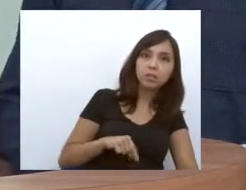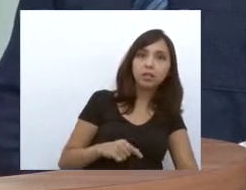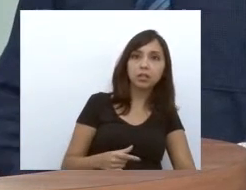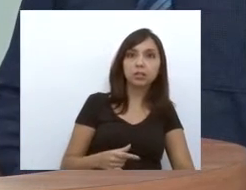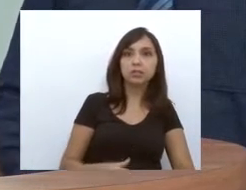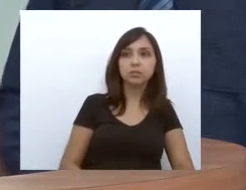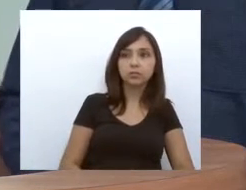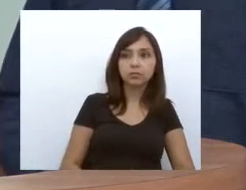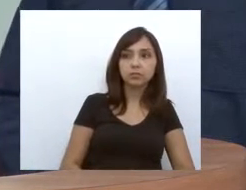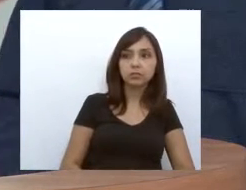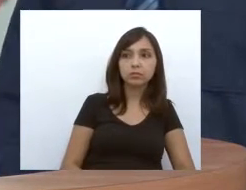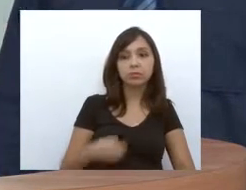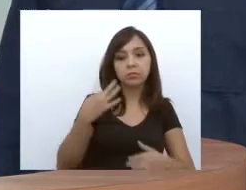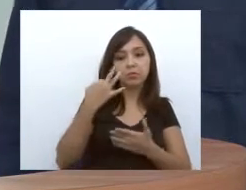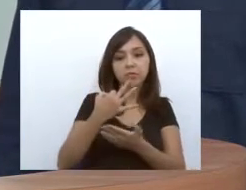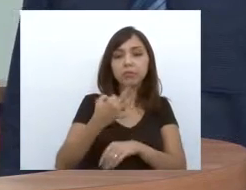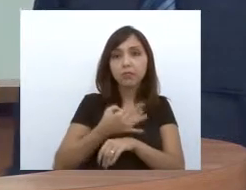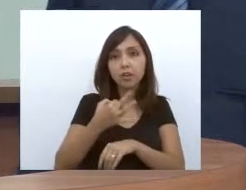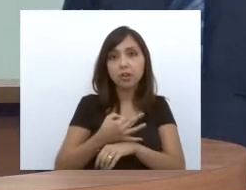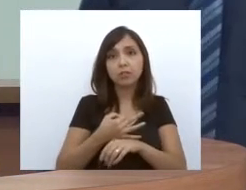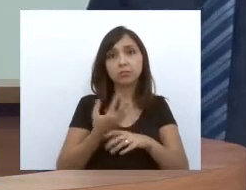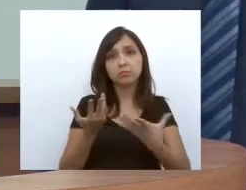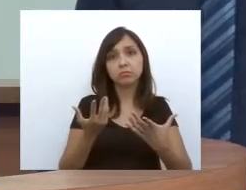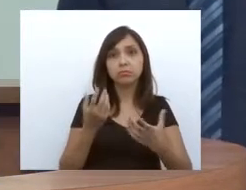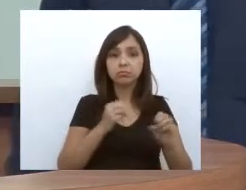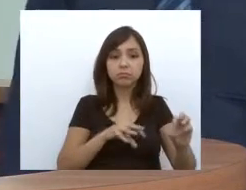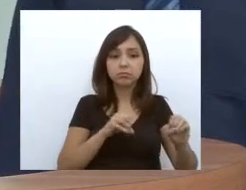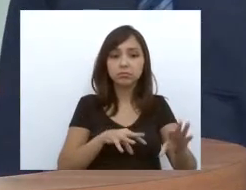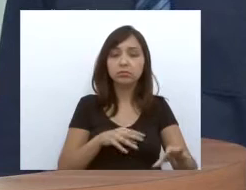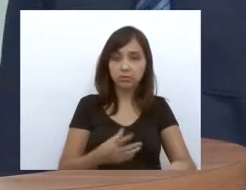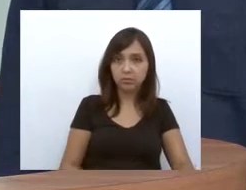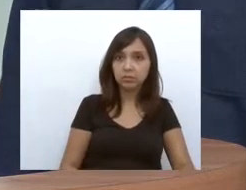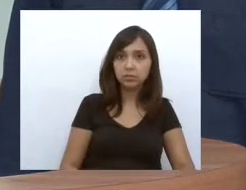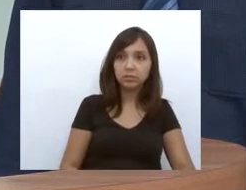Seminaldo, por falta de lugar para dar aula.